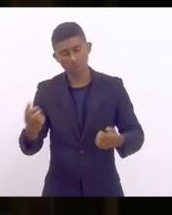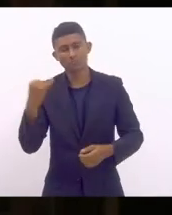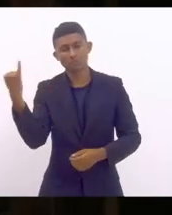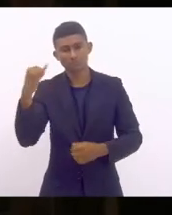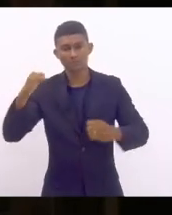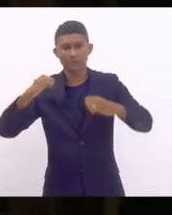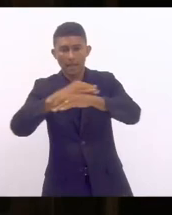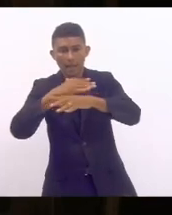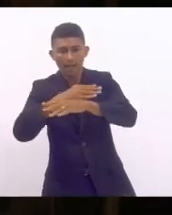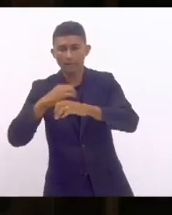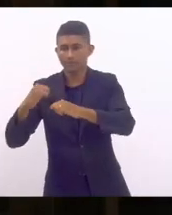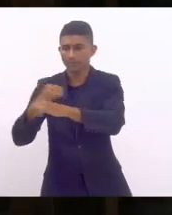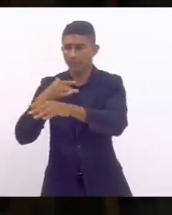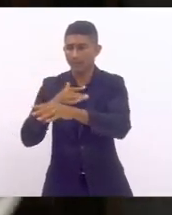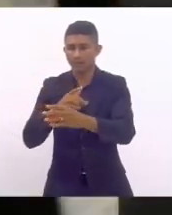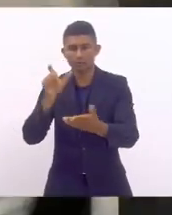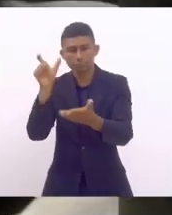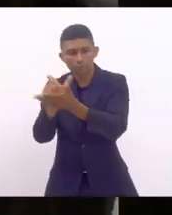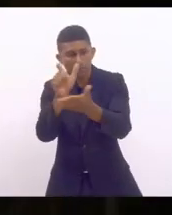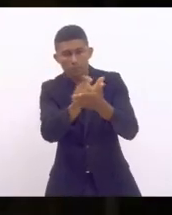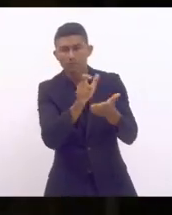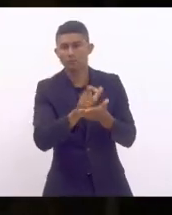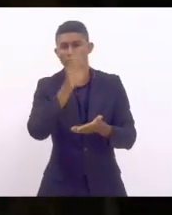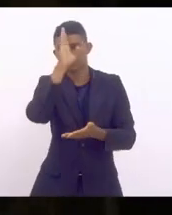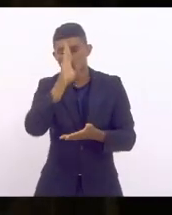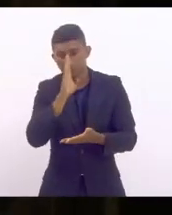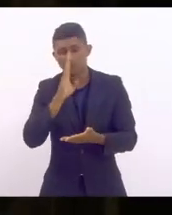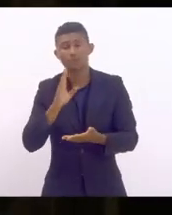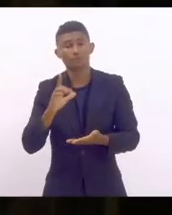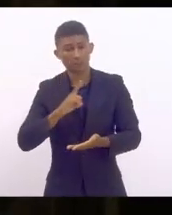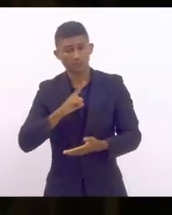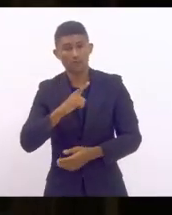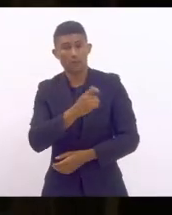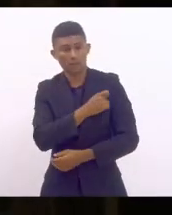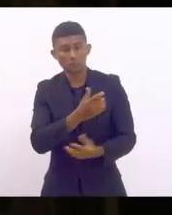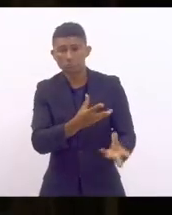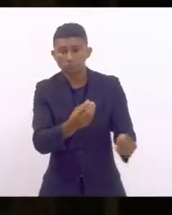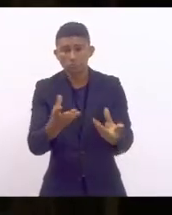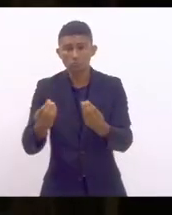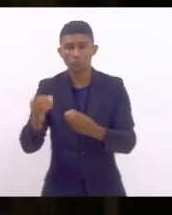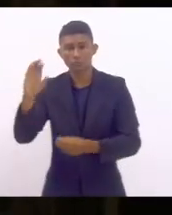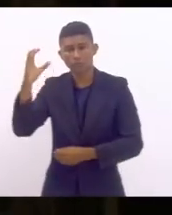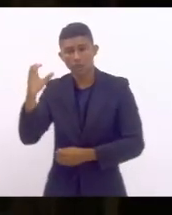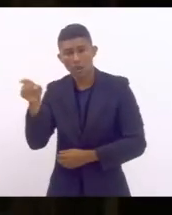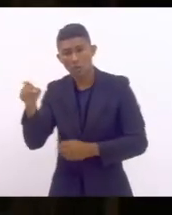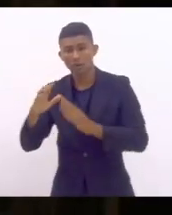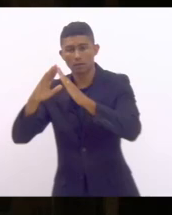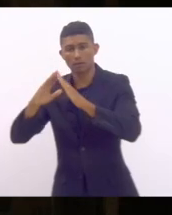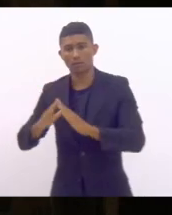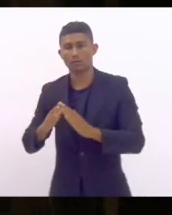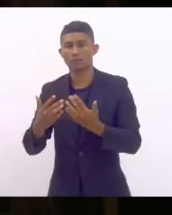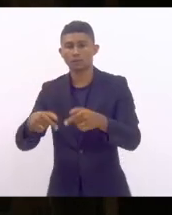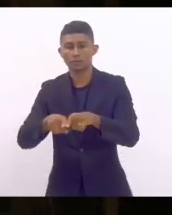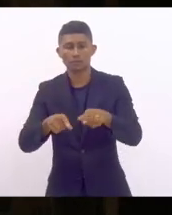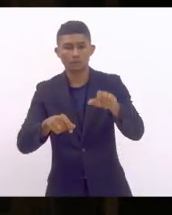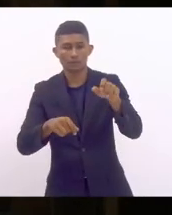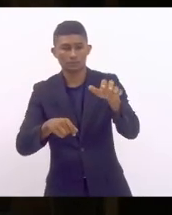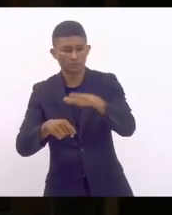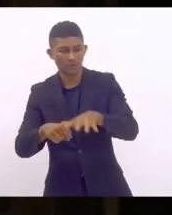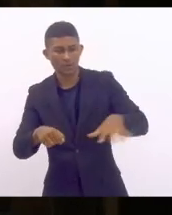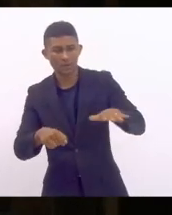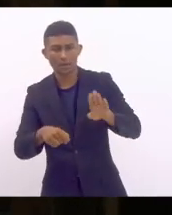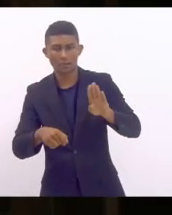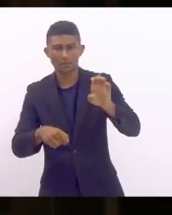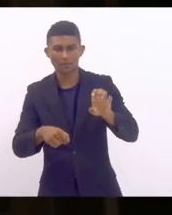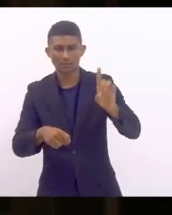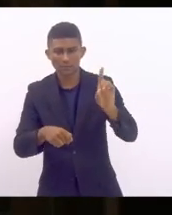fundamental presidente da UFRJ e de outras universidades que moram na baixada moro em Niterói para ir em outra Universidade permanecerem a universidade